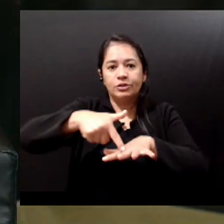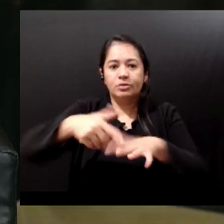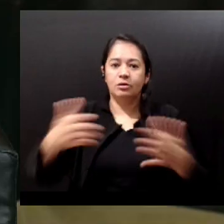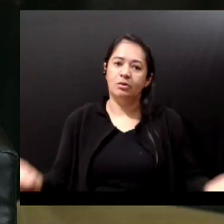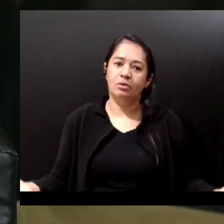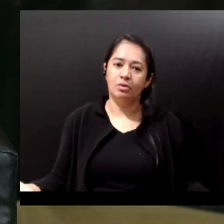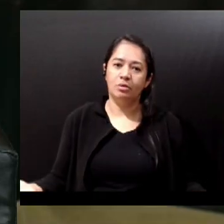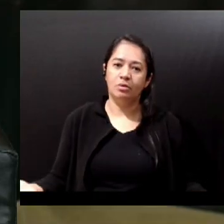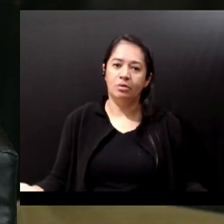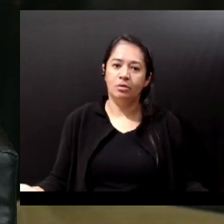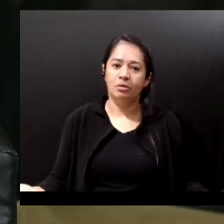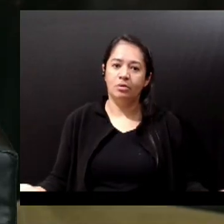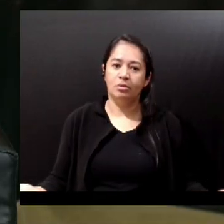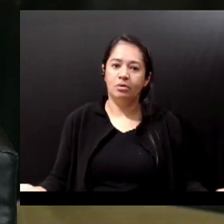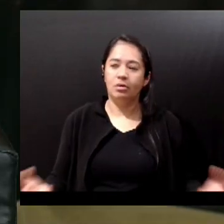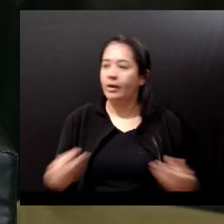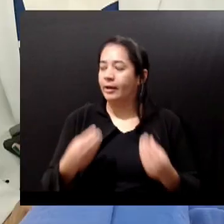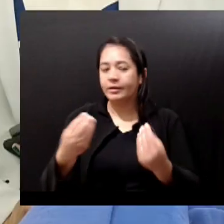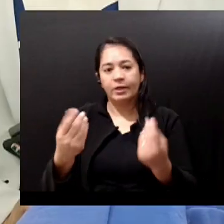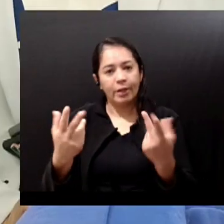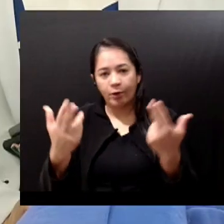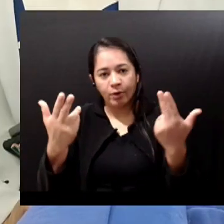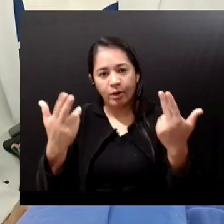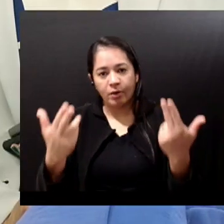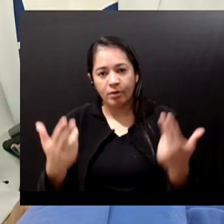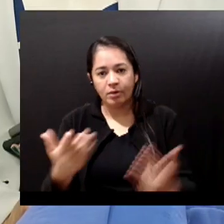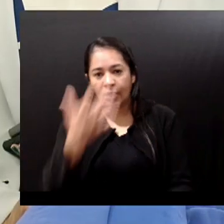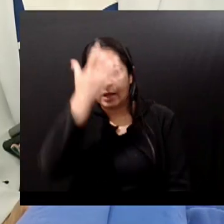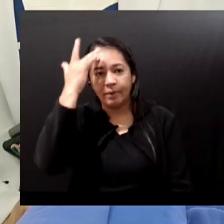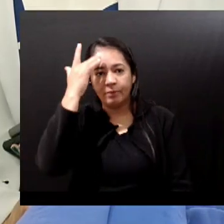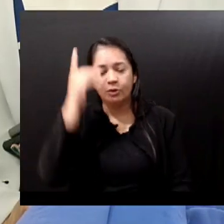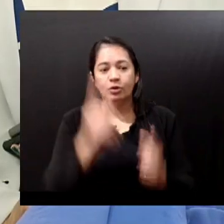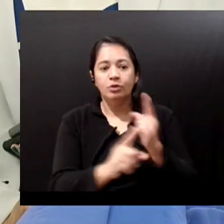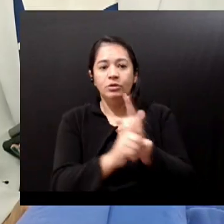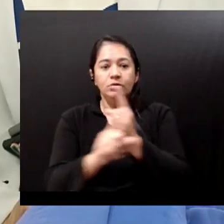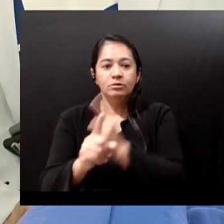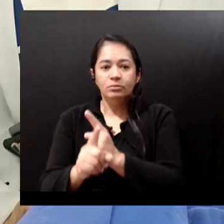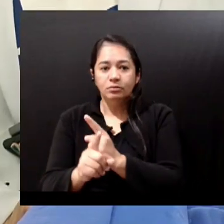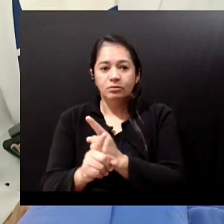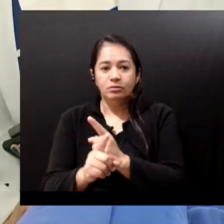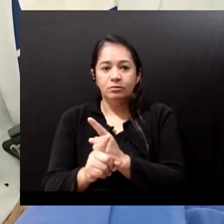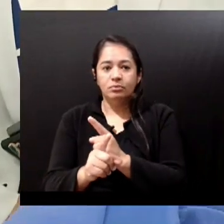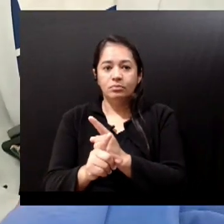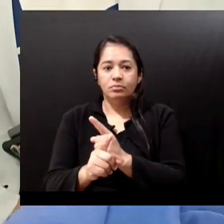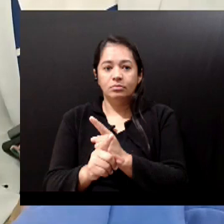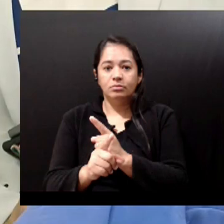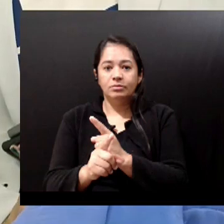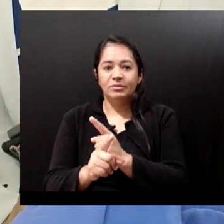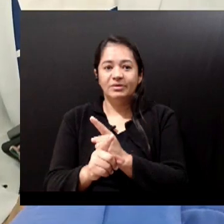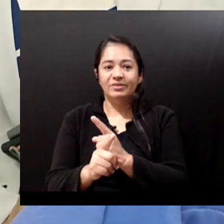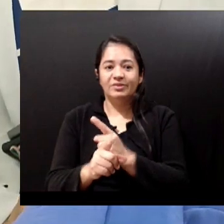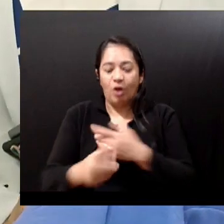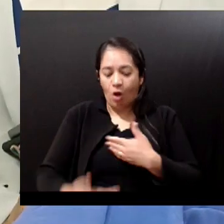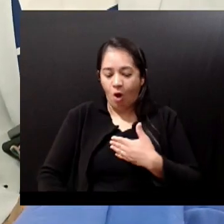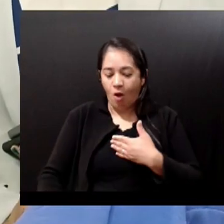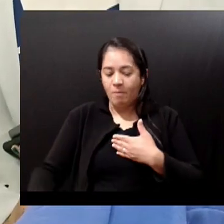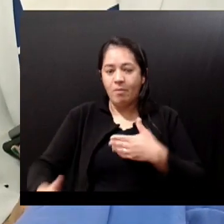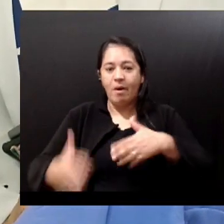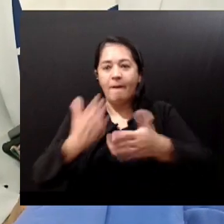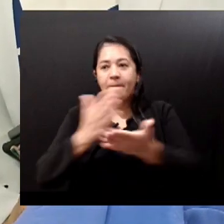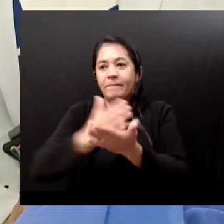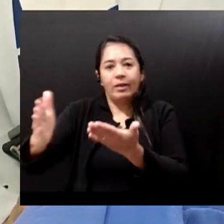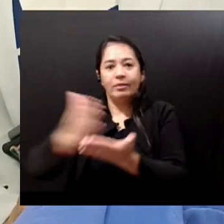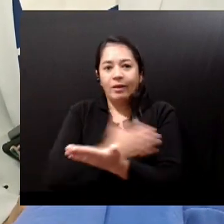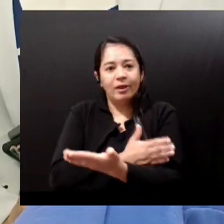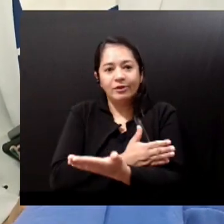também é igual à sua Aliás, a vestimenta. pessoa acaba incorporando o home para baixo e office para cima, né? Então ela fica home office mesmo. Na verdade, é home